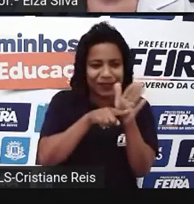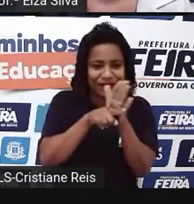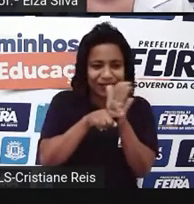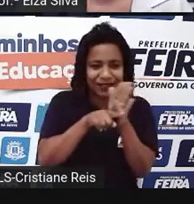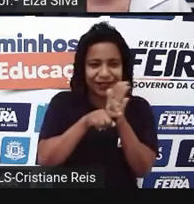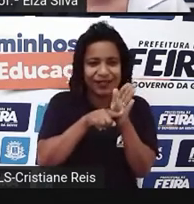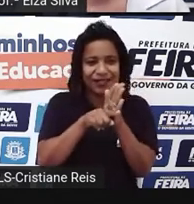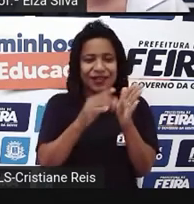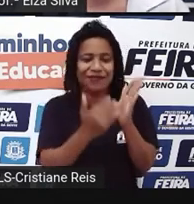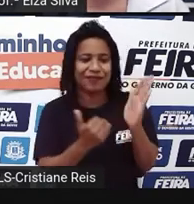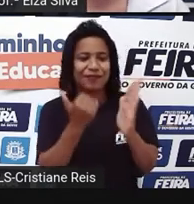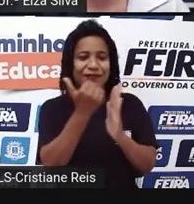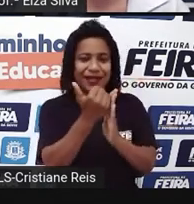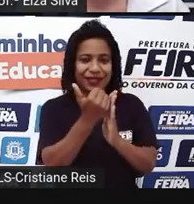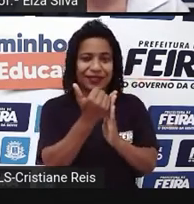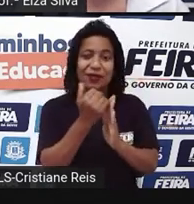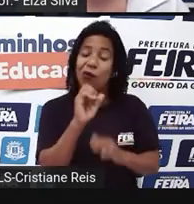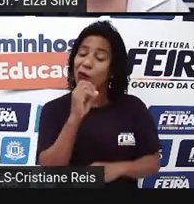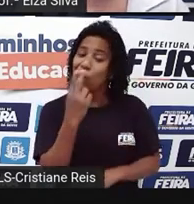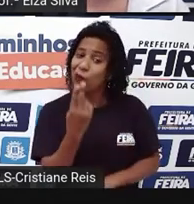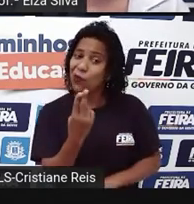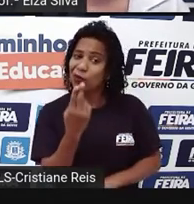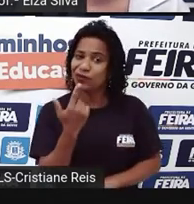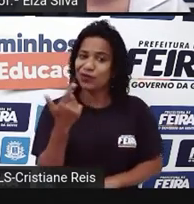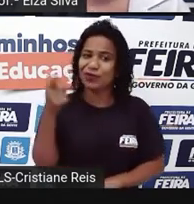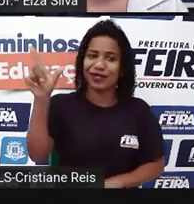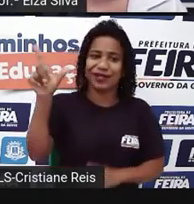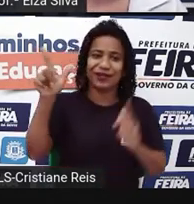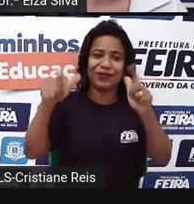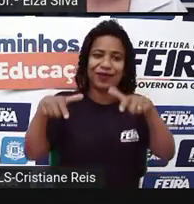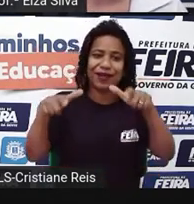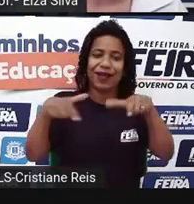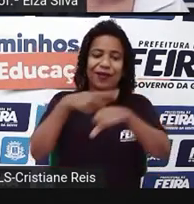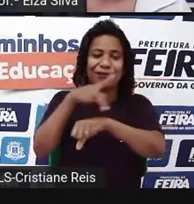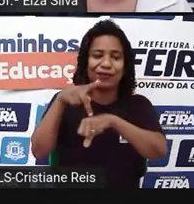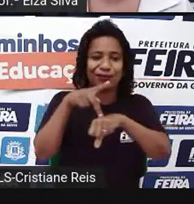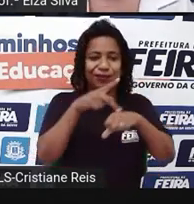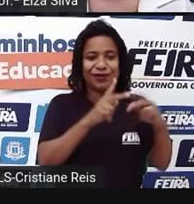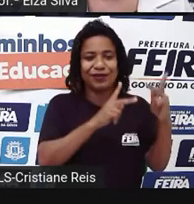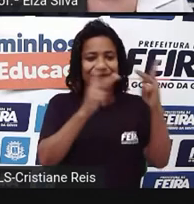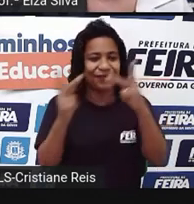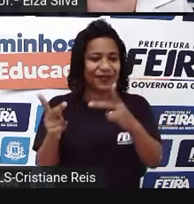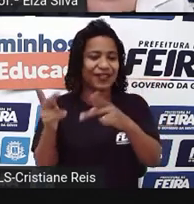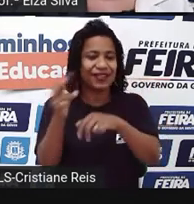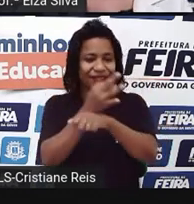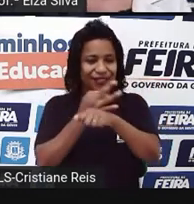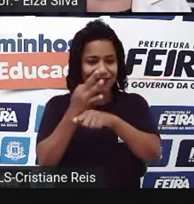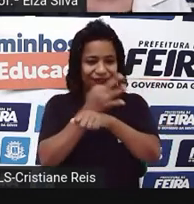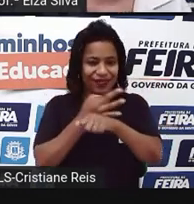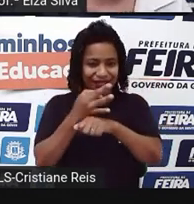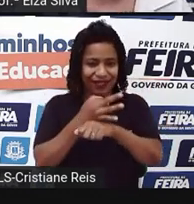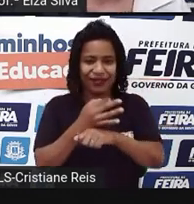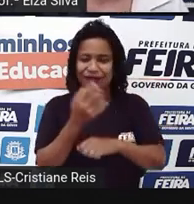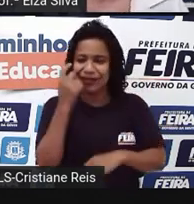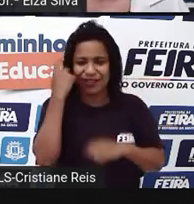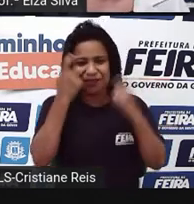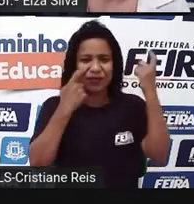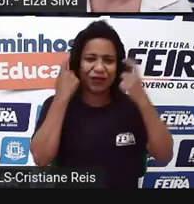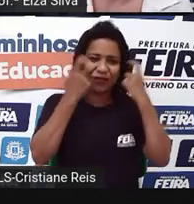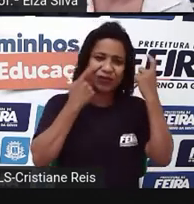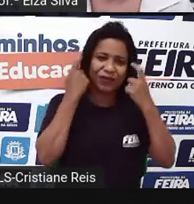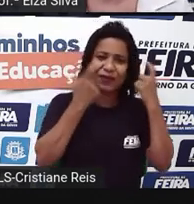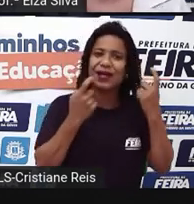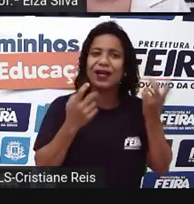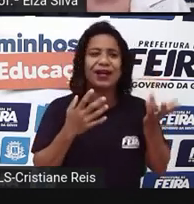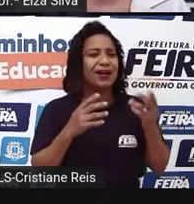ou escolher, olha, outro lugar para visitar agora nas férias. Não se preocupe, ah, eu não